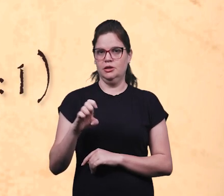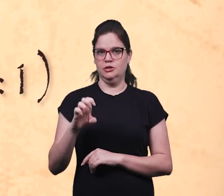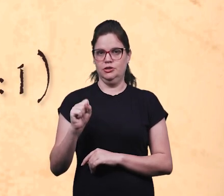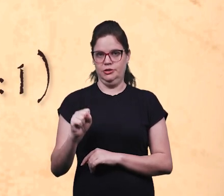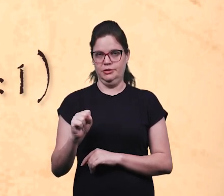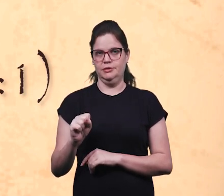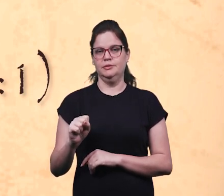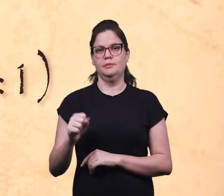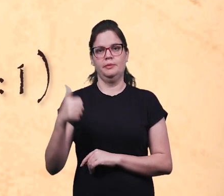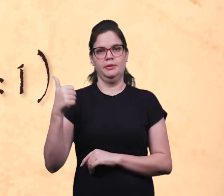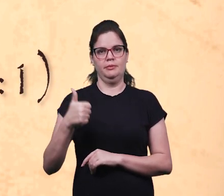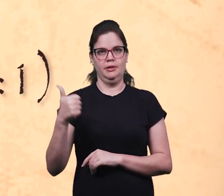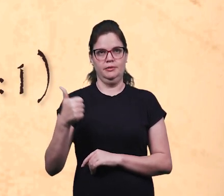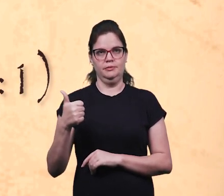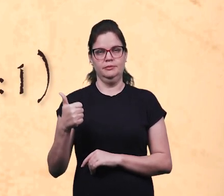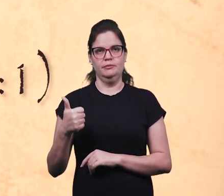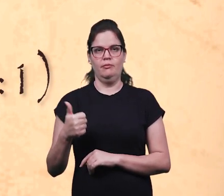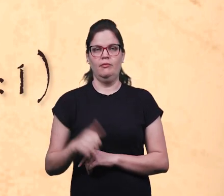Primeiro,